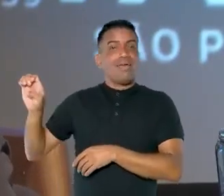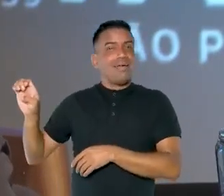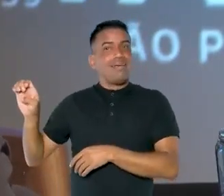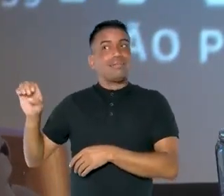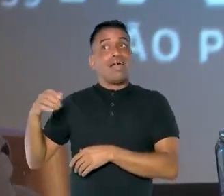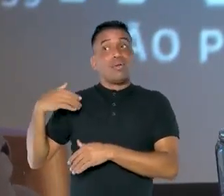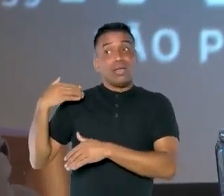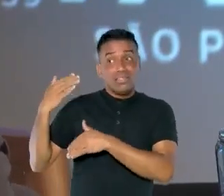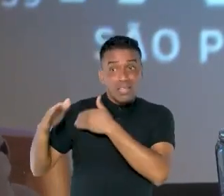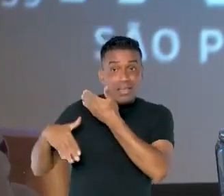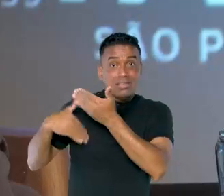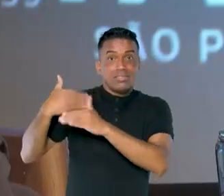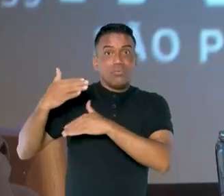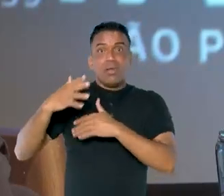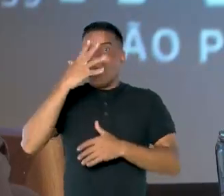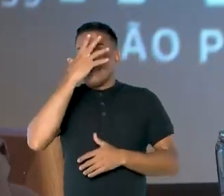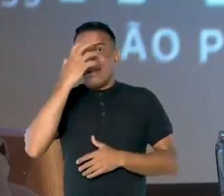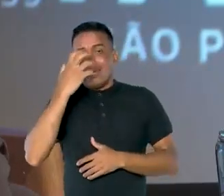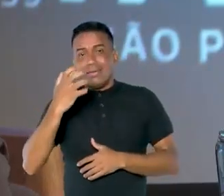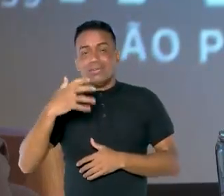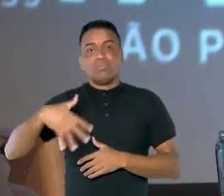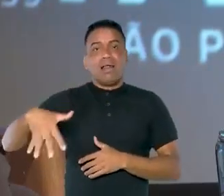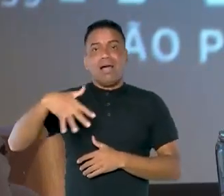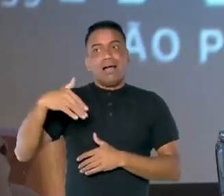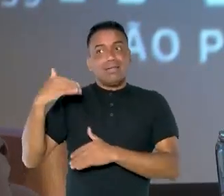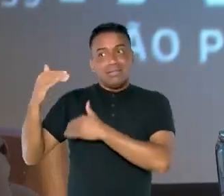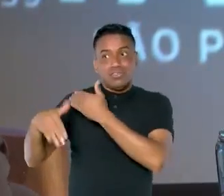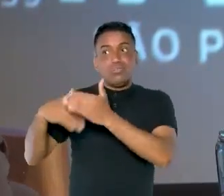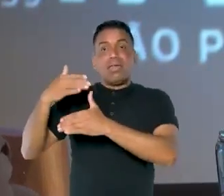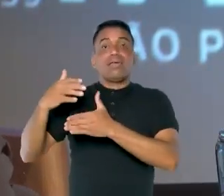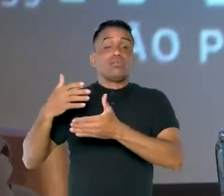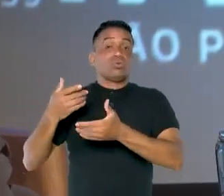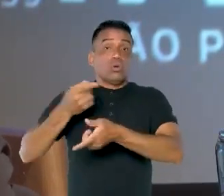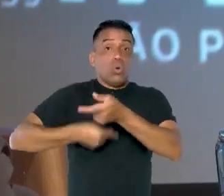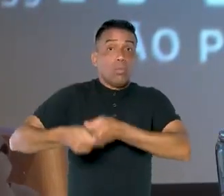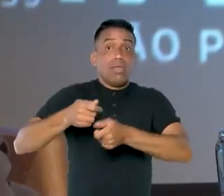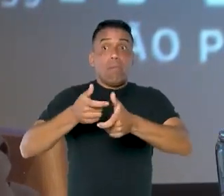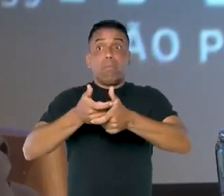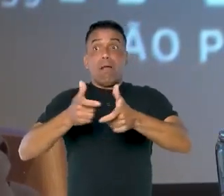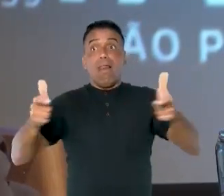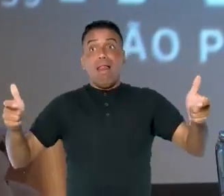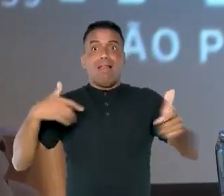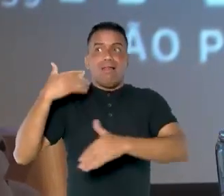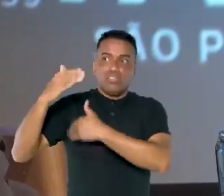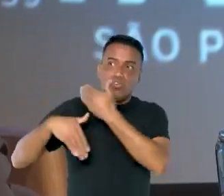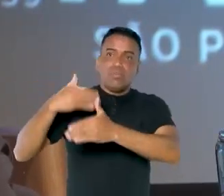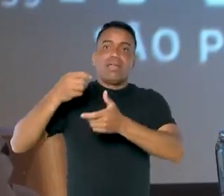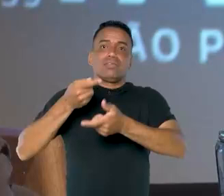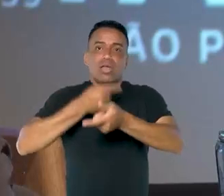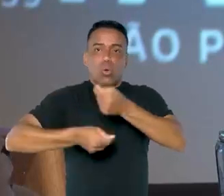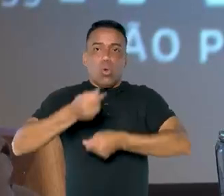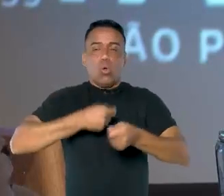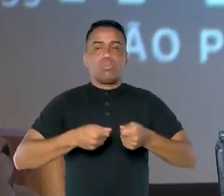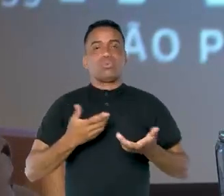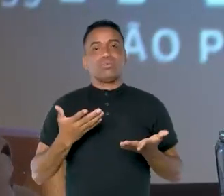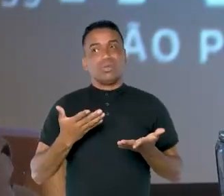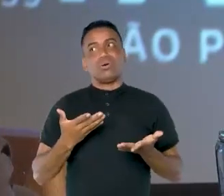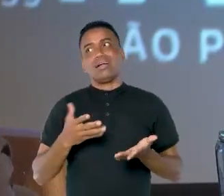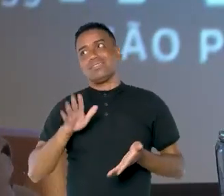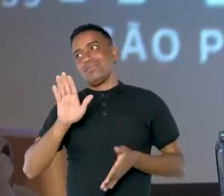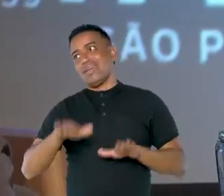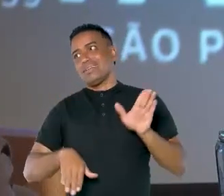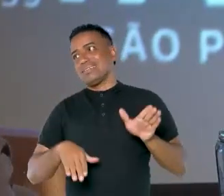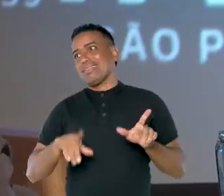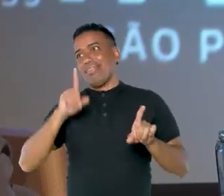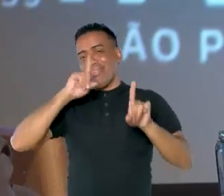desenvolvimentistas, eles são muito atraídos para a ideia do crescimento econômico, entende? E volta e meia eles dão uma escorregada nesse